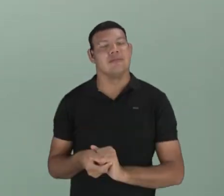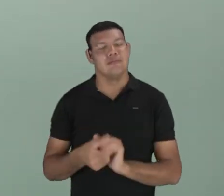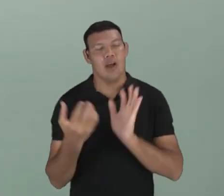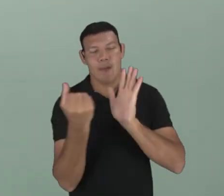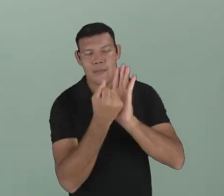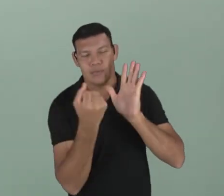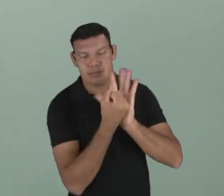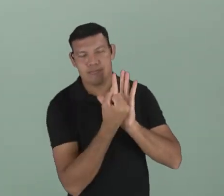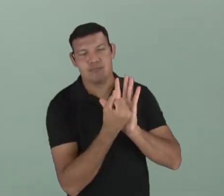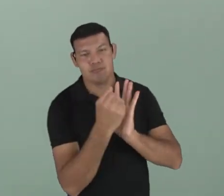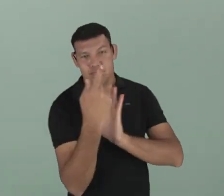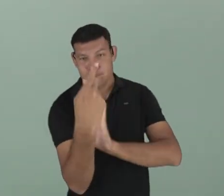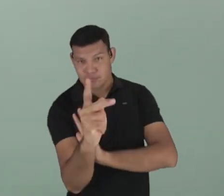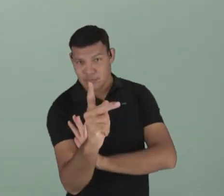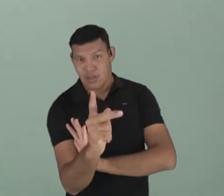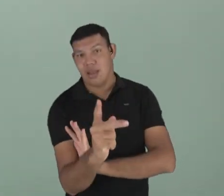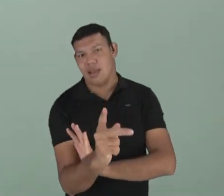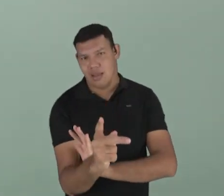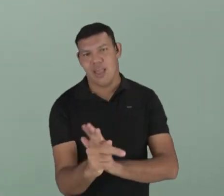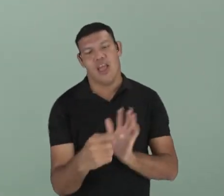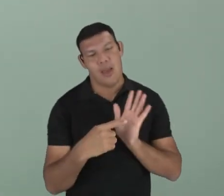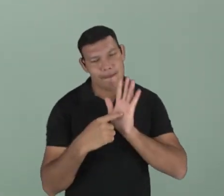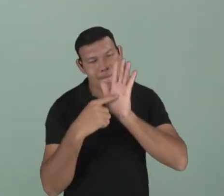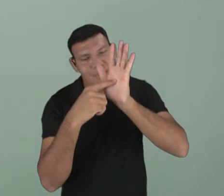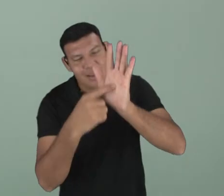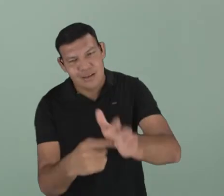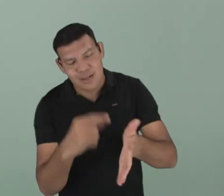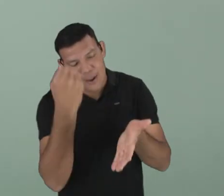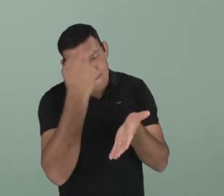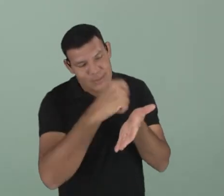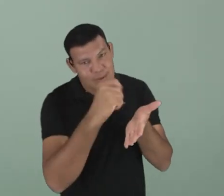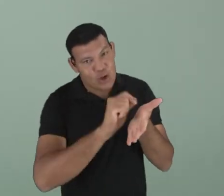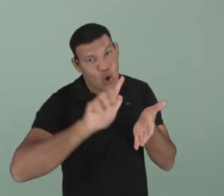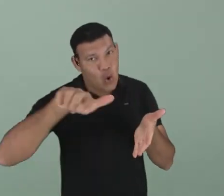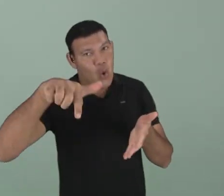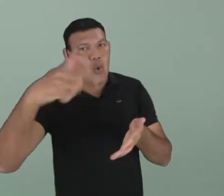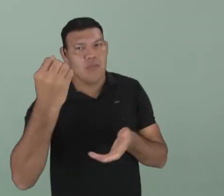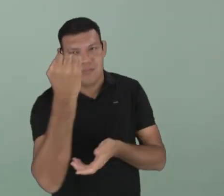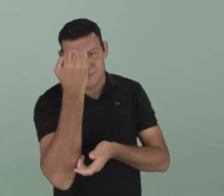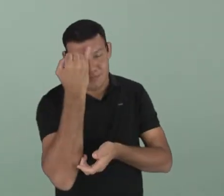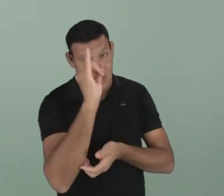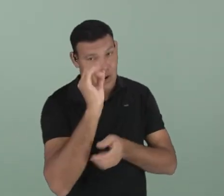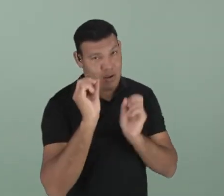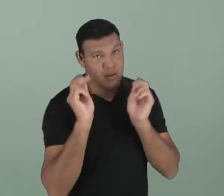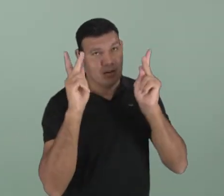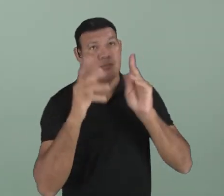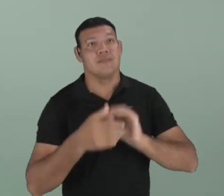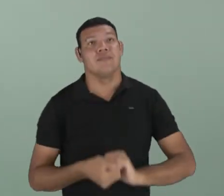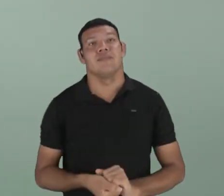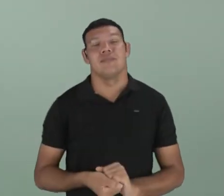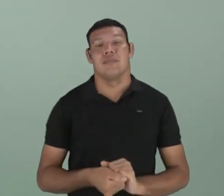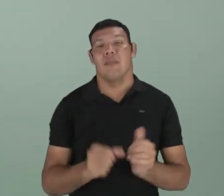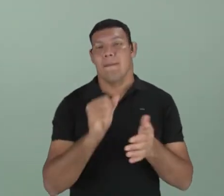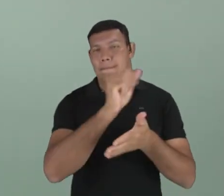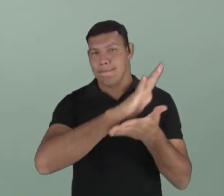ficou marcado para você e você vai acabar repercutindo uma outra ideia. Beleza?